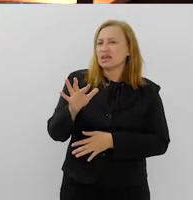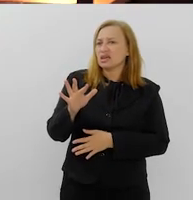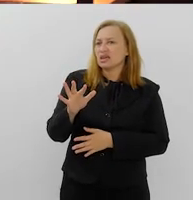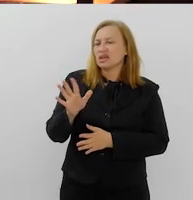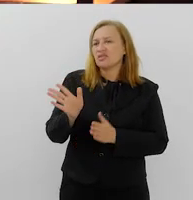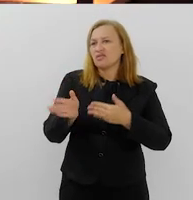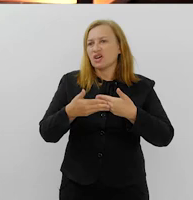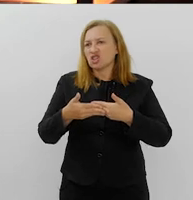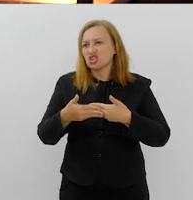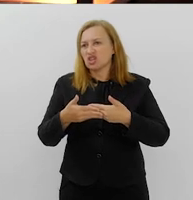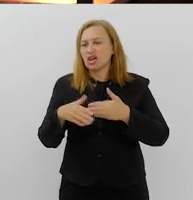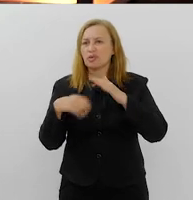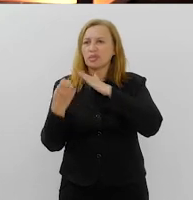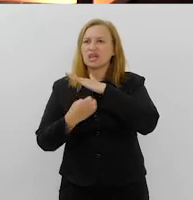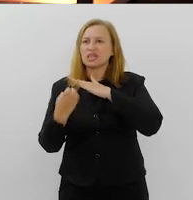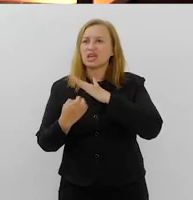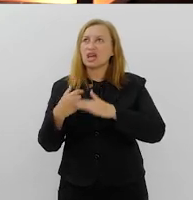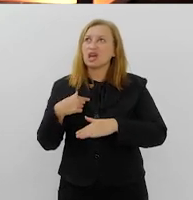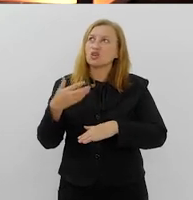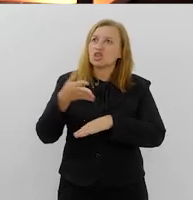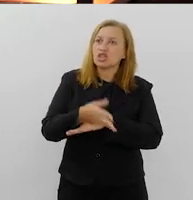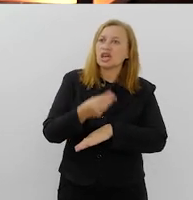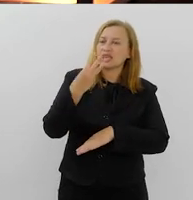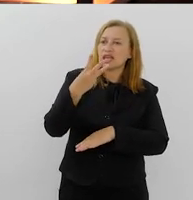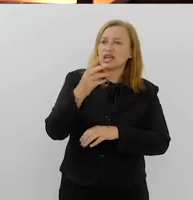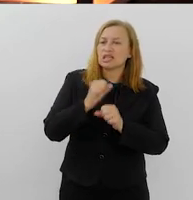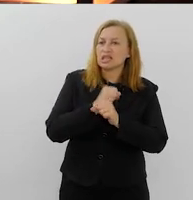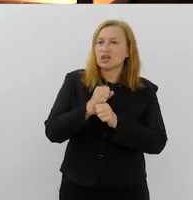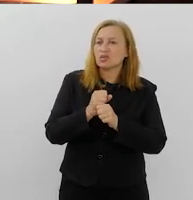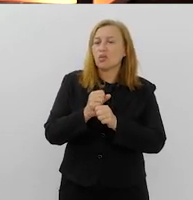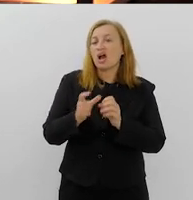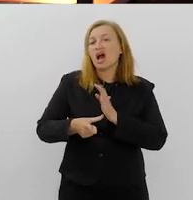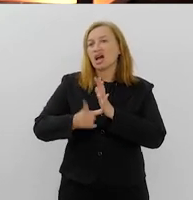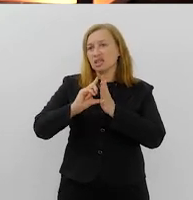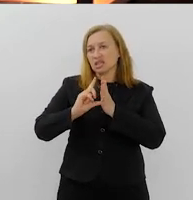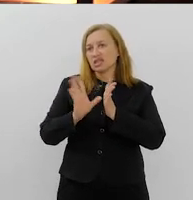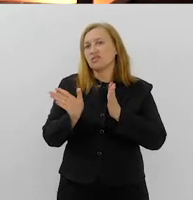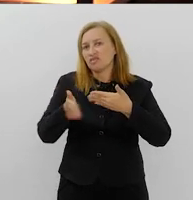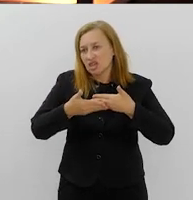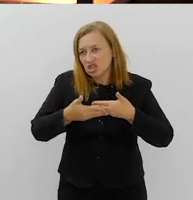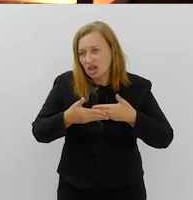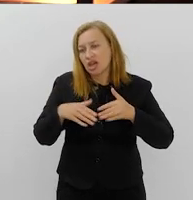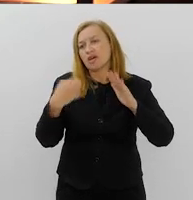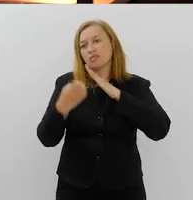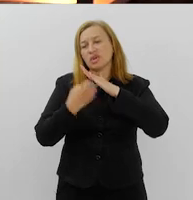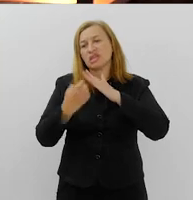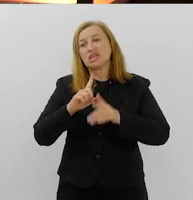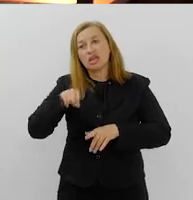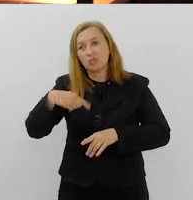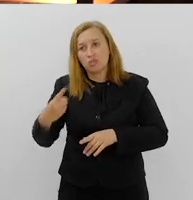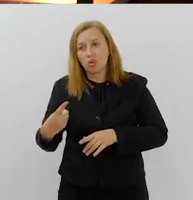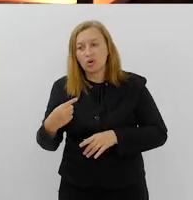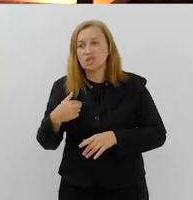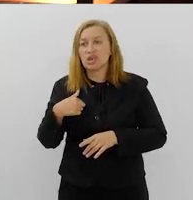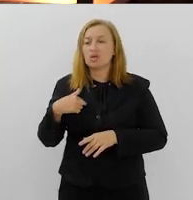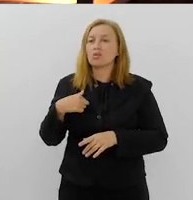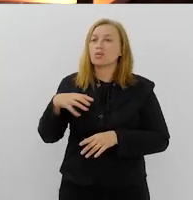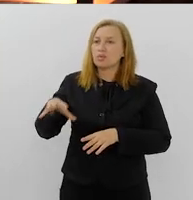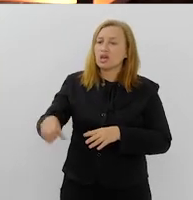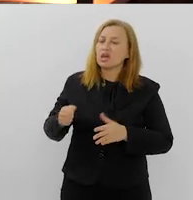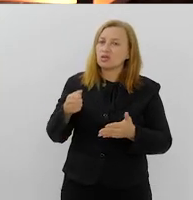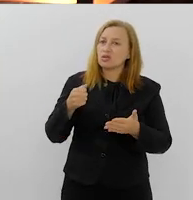lá 3 anos antes de falir, Certo. na verdade. E daí montei a empresa